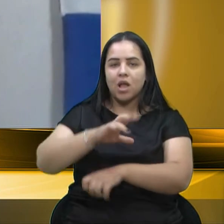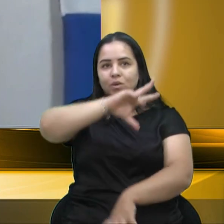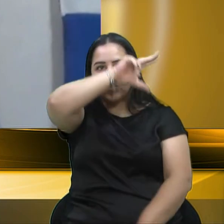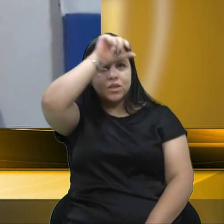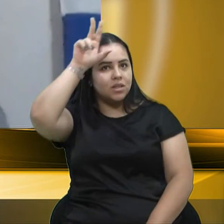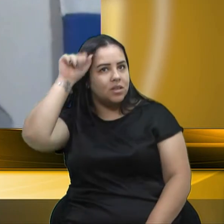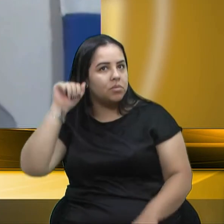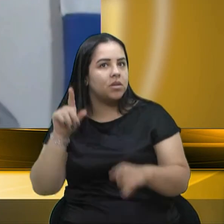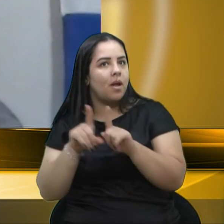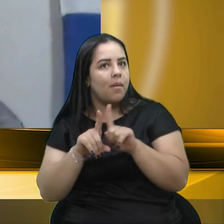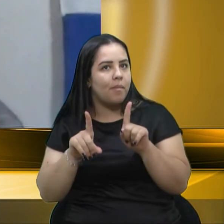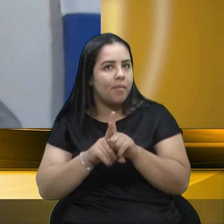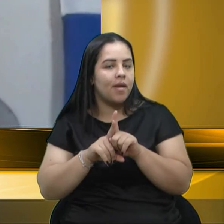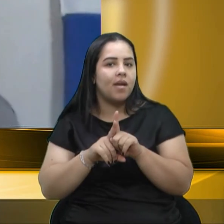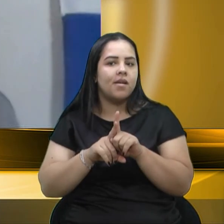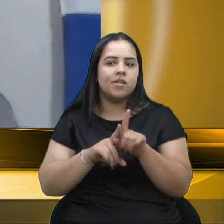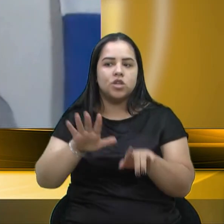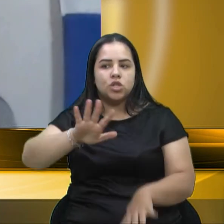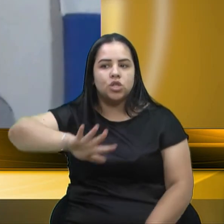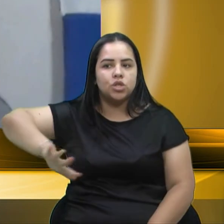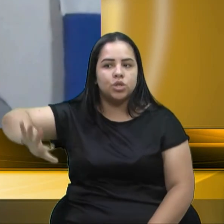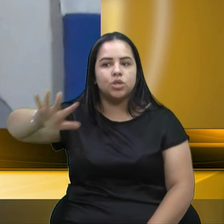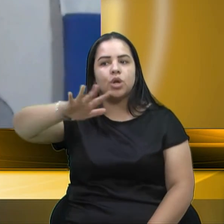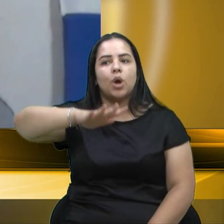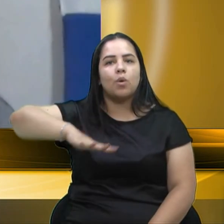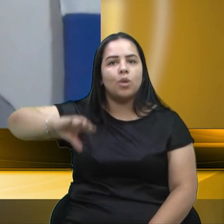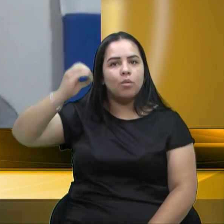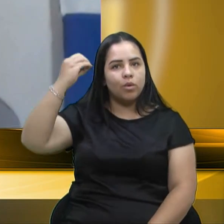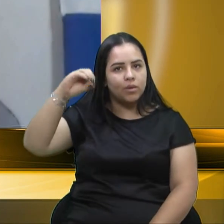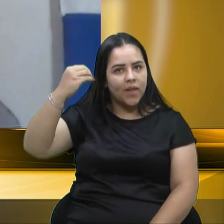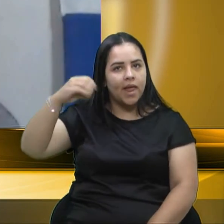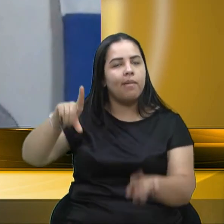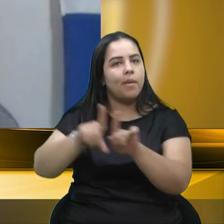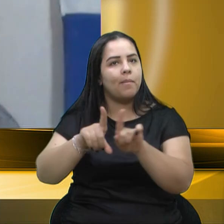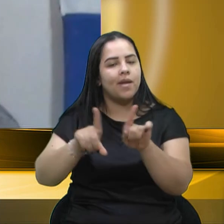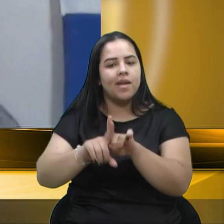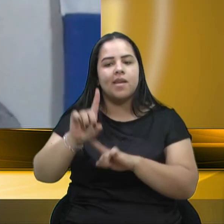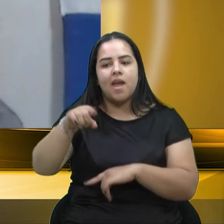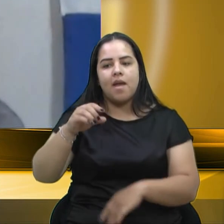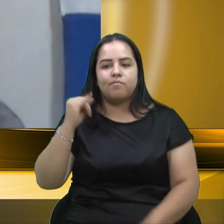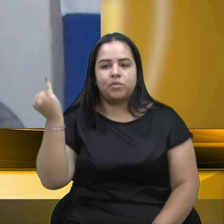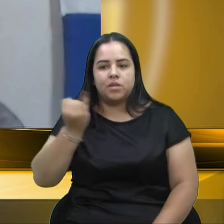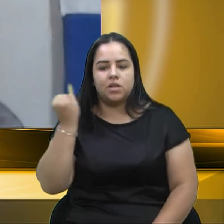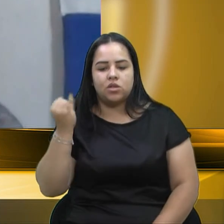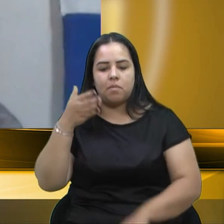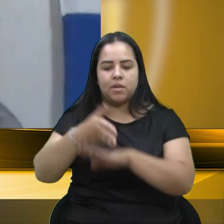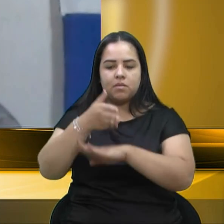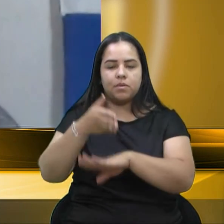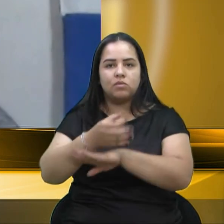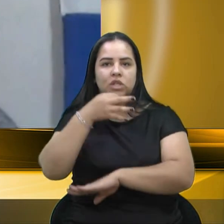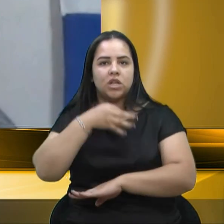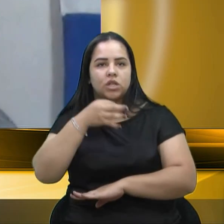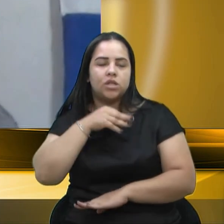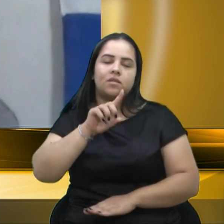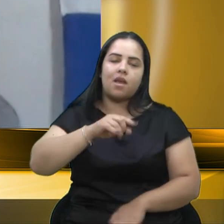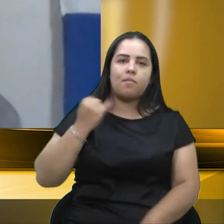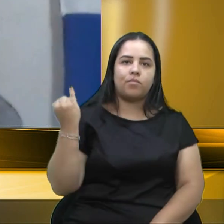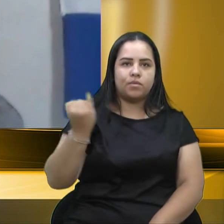região aqui ou da região da Grande Porto Alegre. É fundamental isso, e a participação de Caxias é extremamente